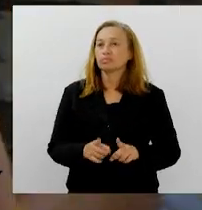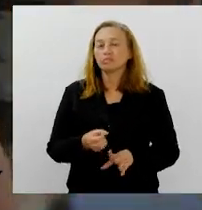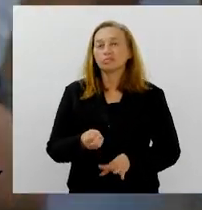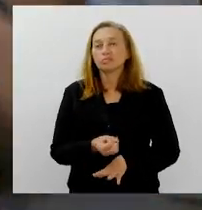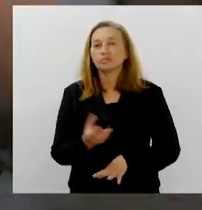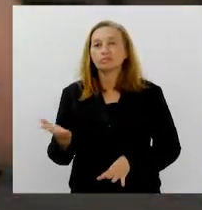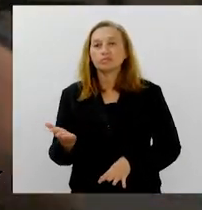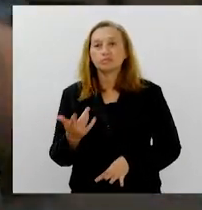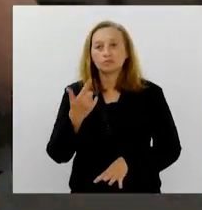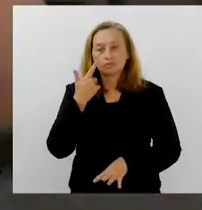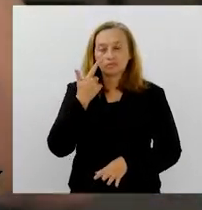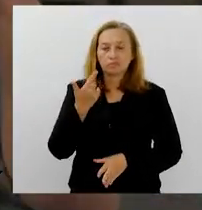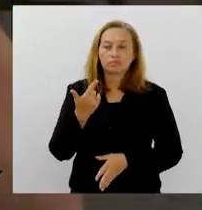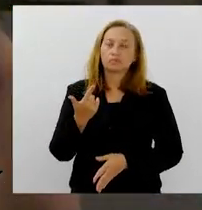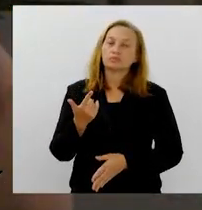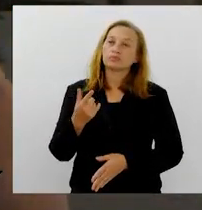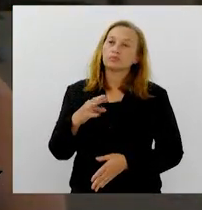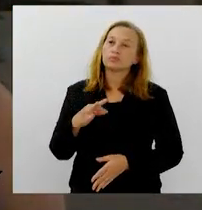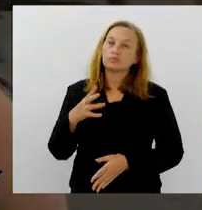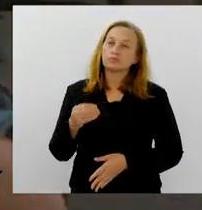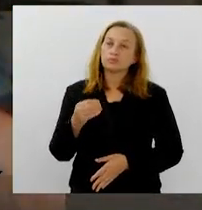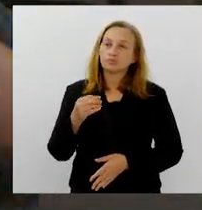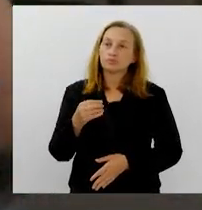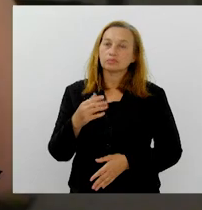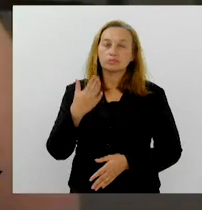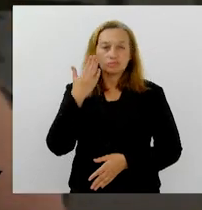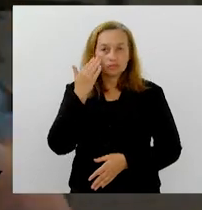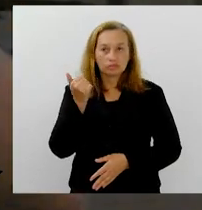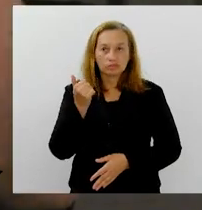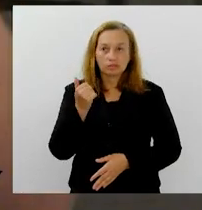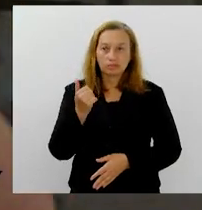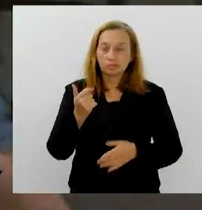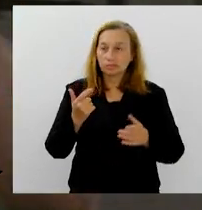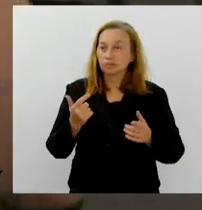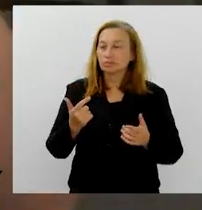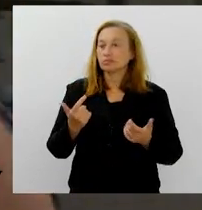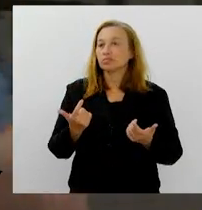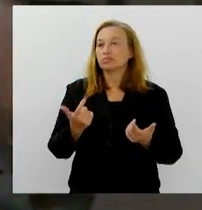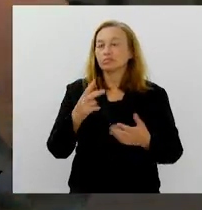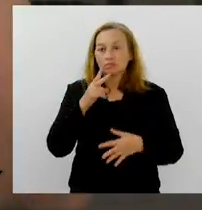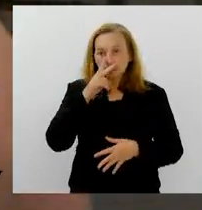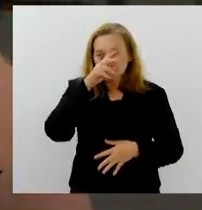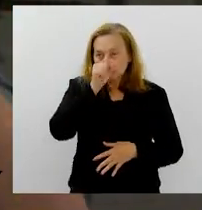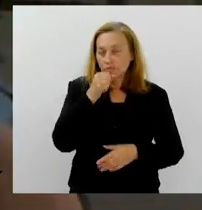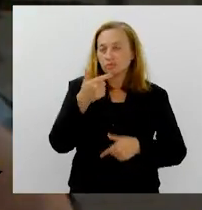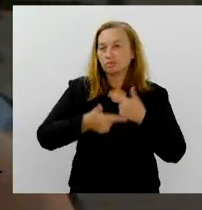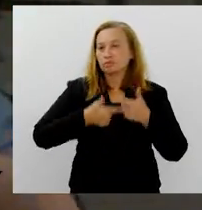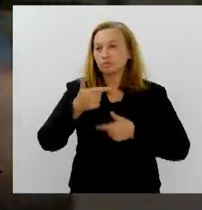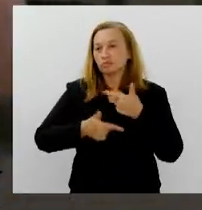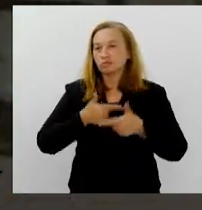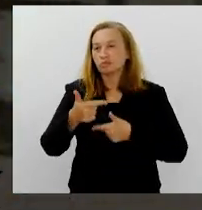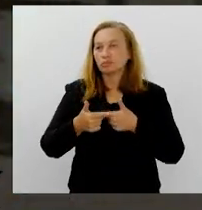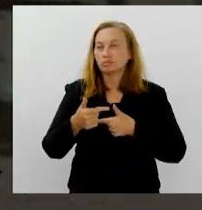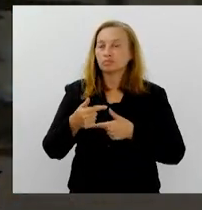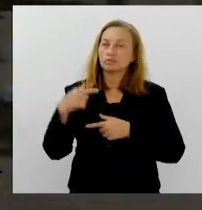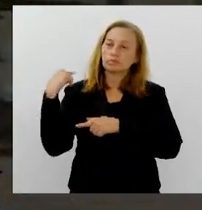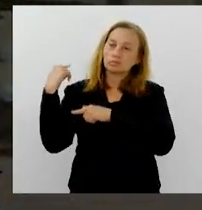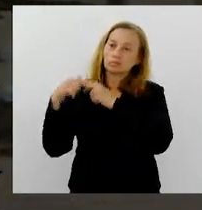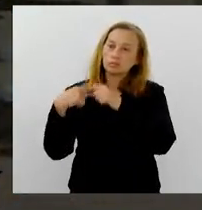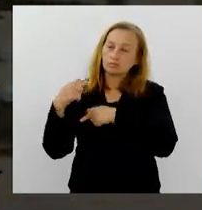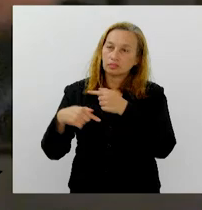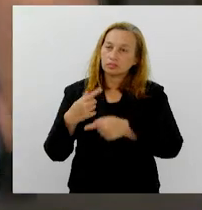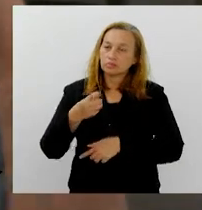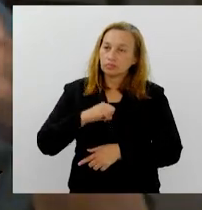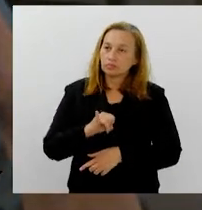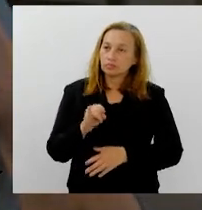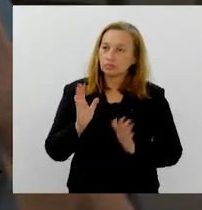olha para trás, a gente sabe que a gente não vem do nada, a gente vem de uma força, de um trabalho que é ancestral. Se hoje é